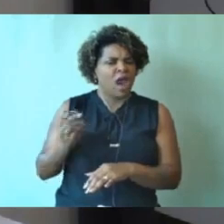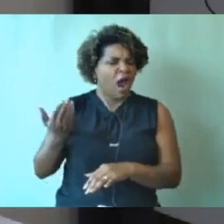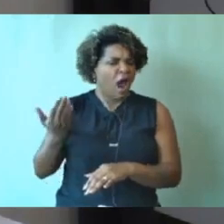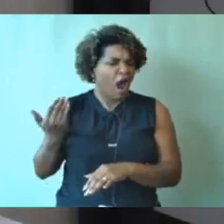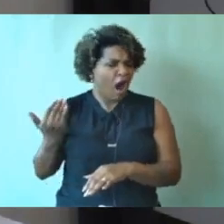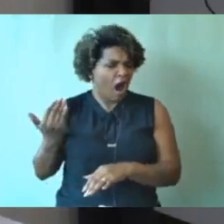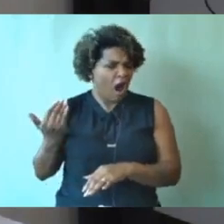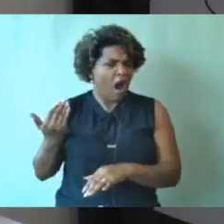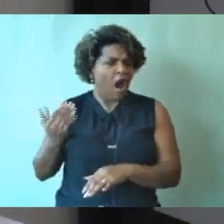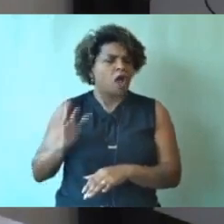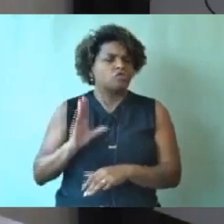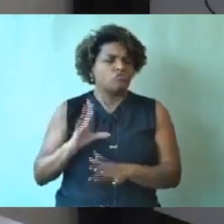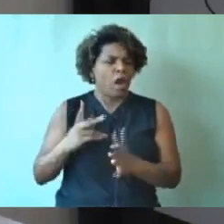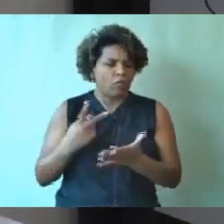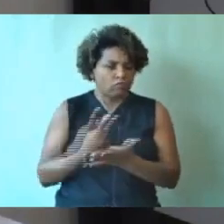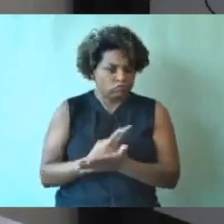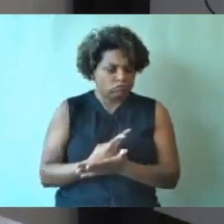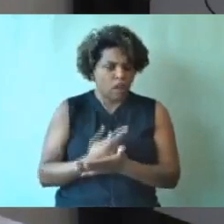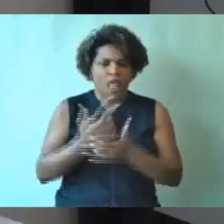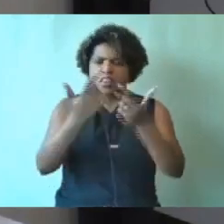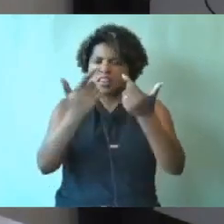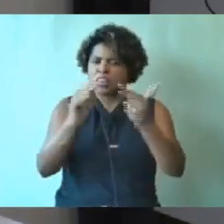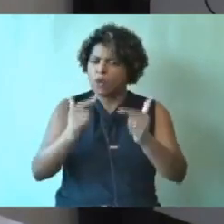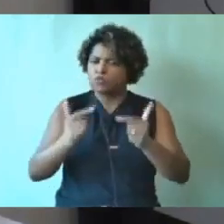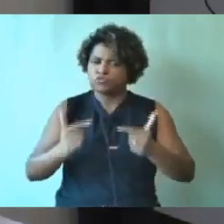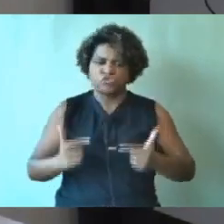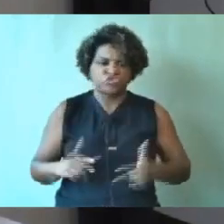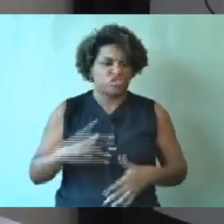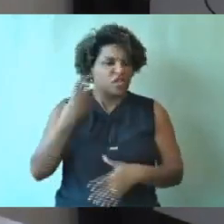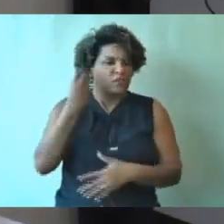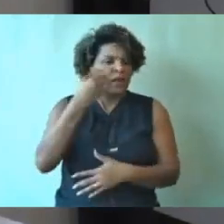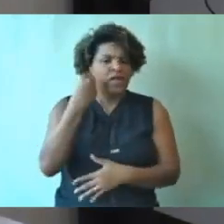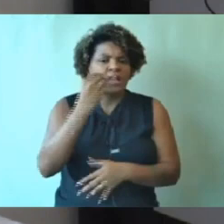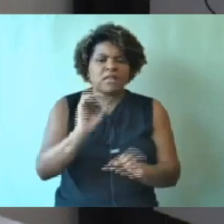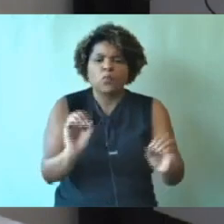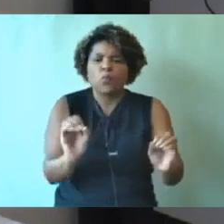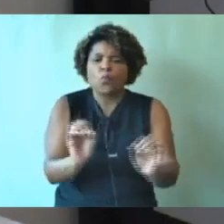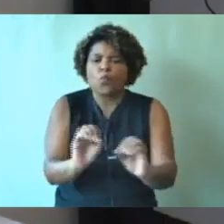não tinha nenhum histórico na área de transportes e cuja